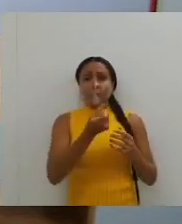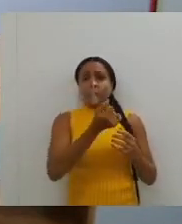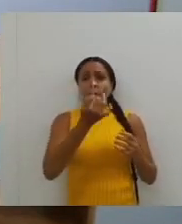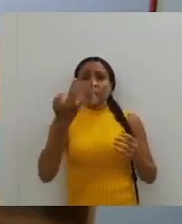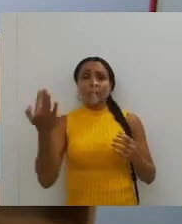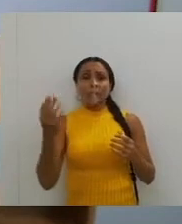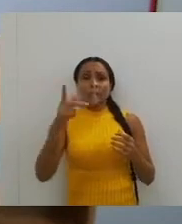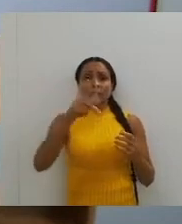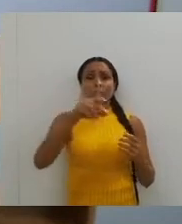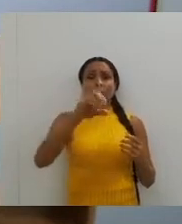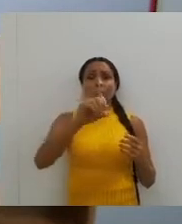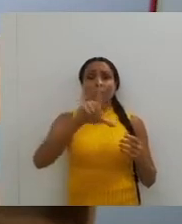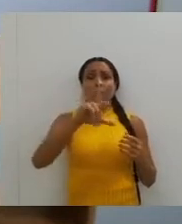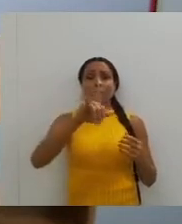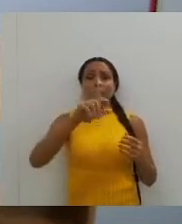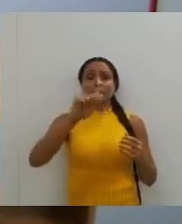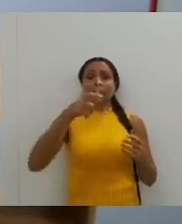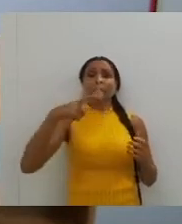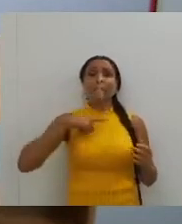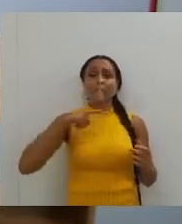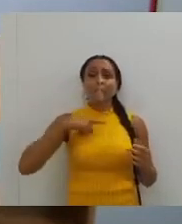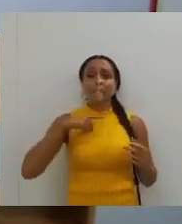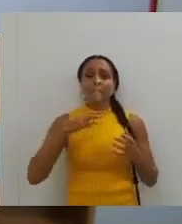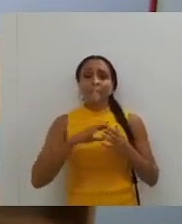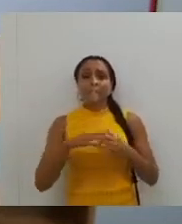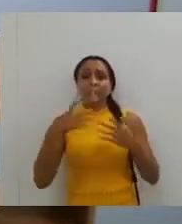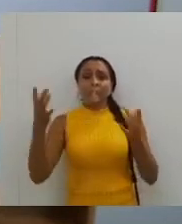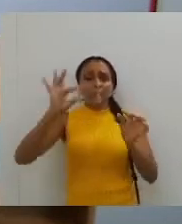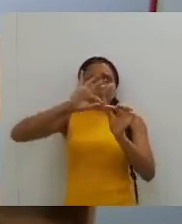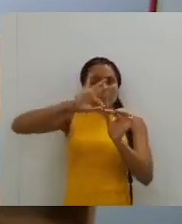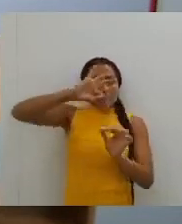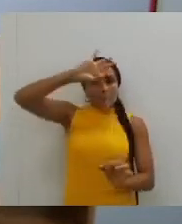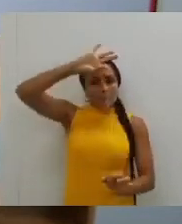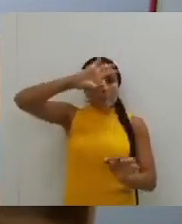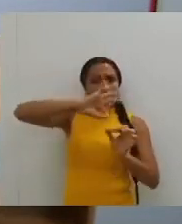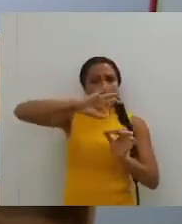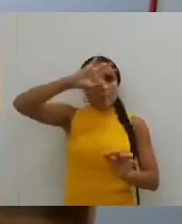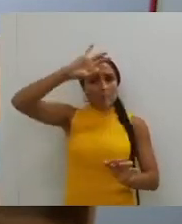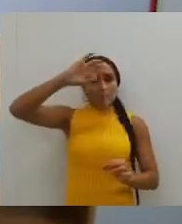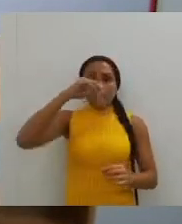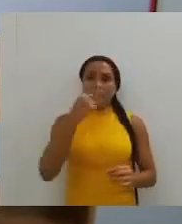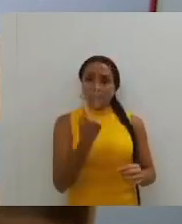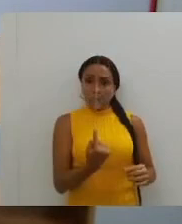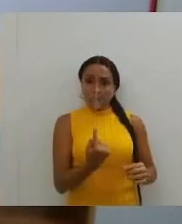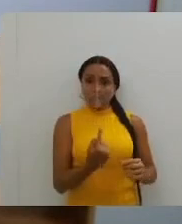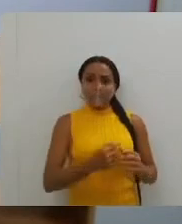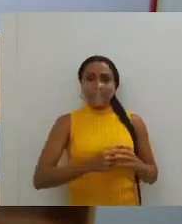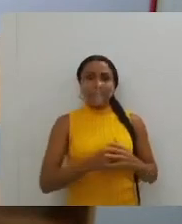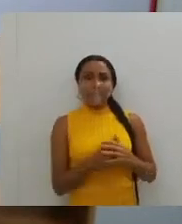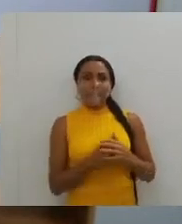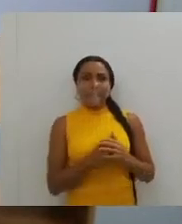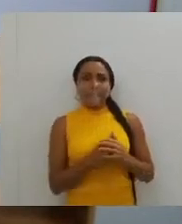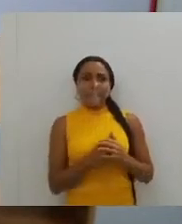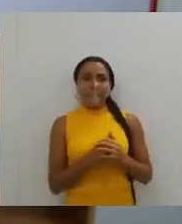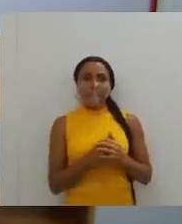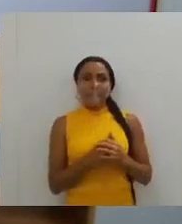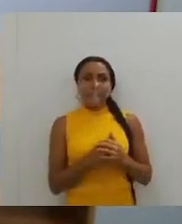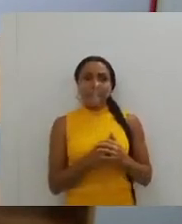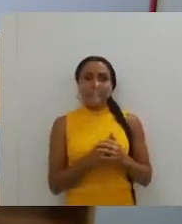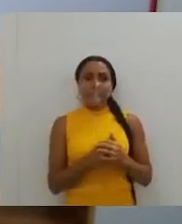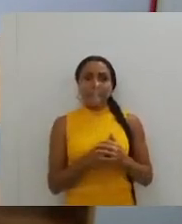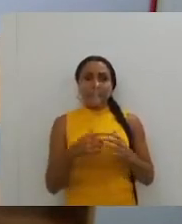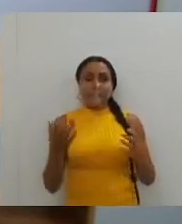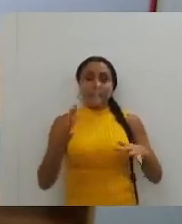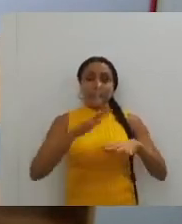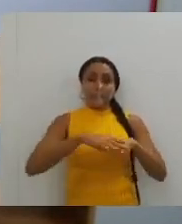móveis tem. Qual é a polia que está entre fios? Uma polia. Então N é igual a 1 Na